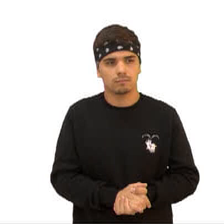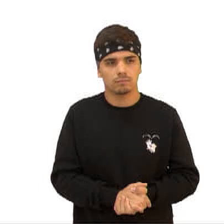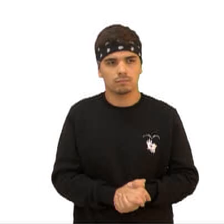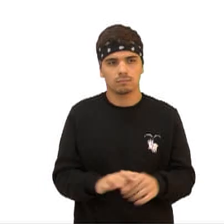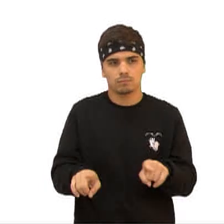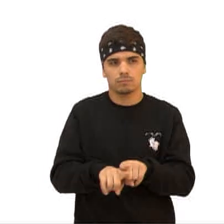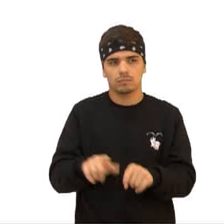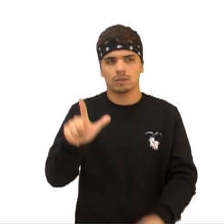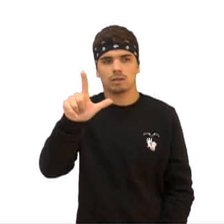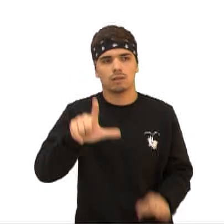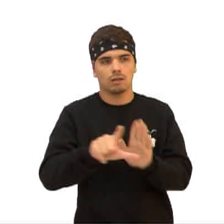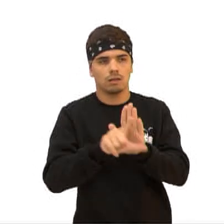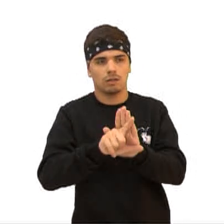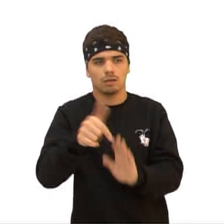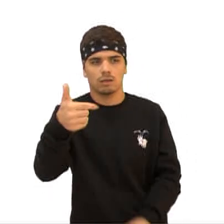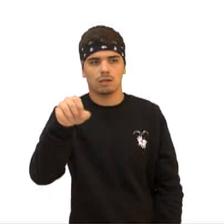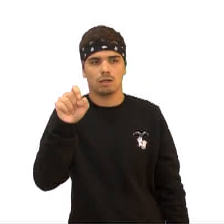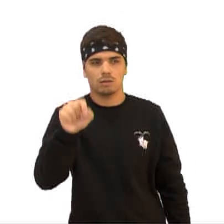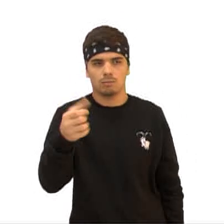Temos também a Lei